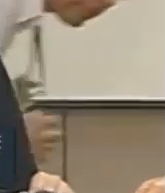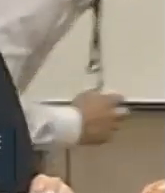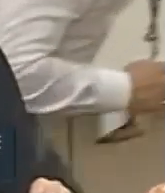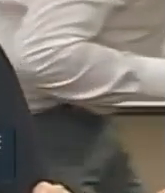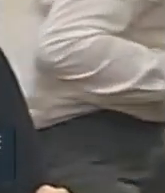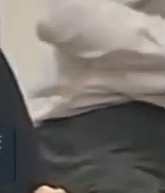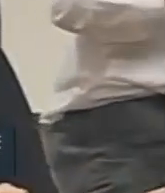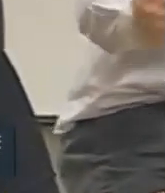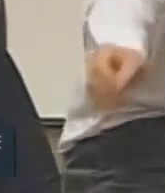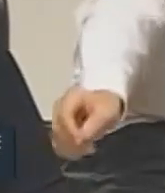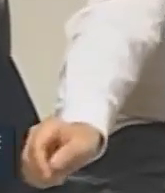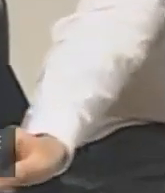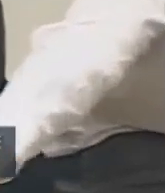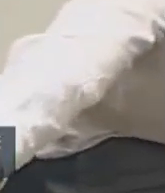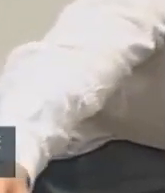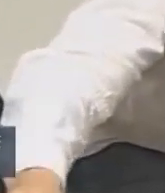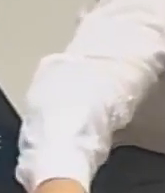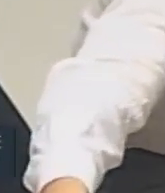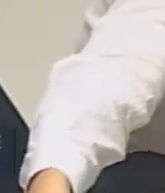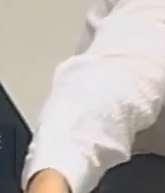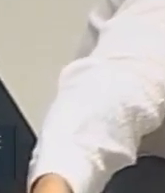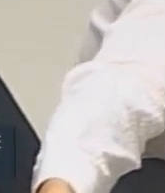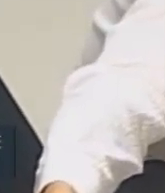todos. Nós estamos aqui,